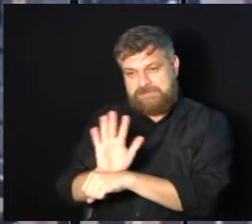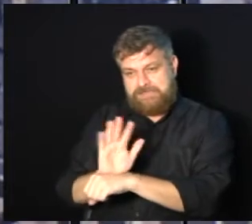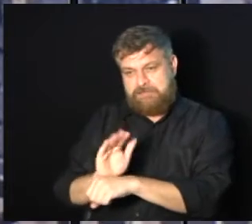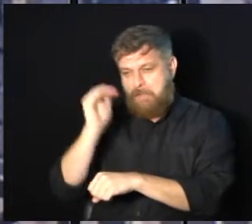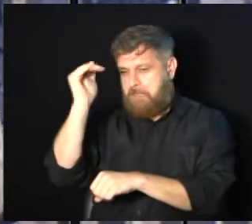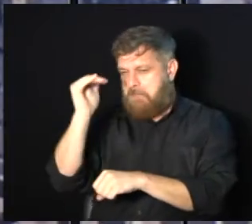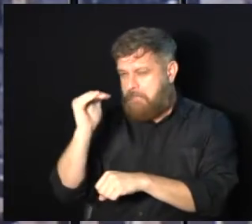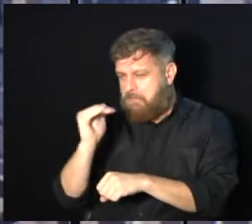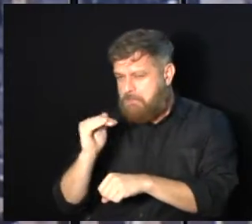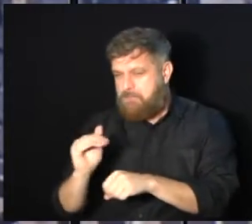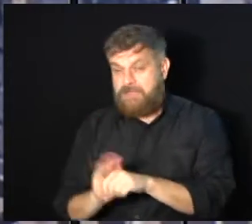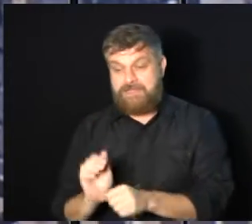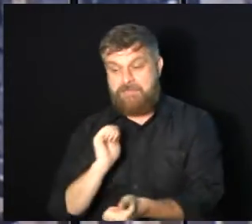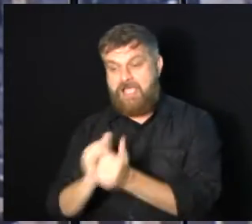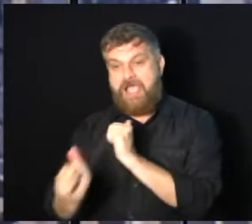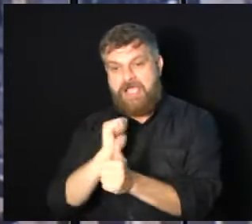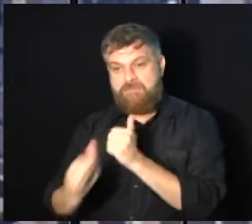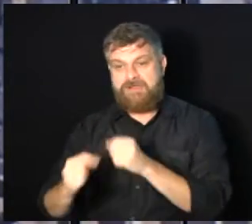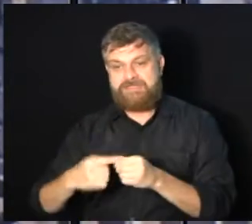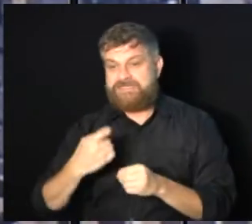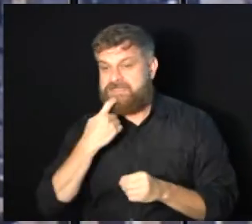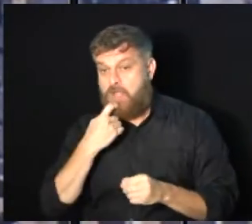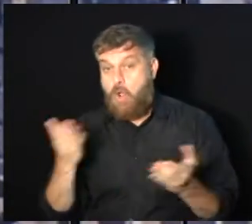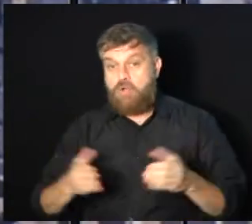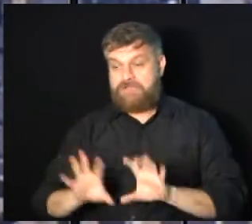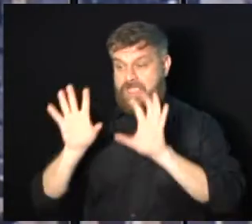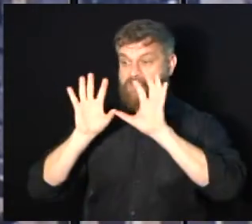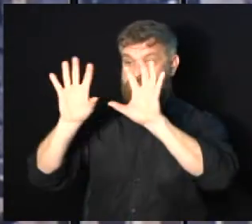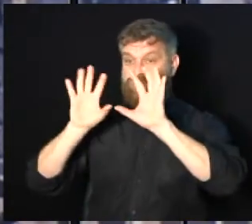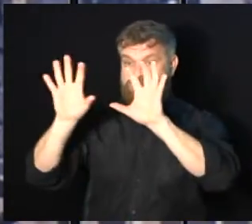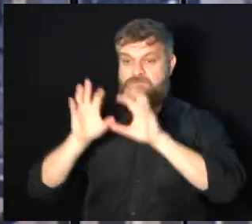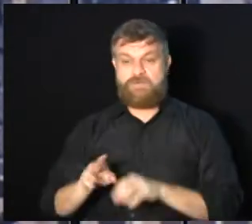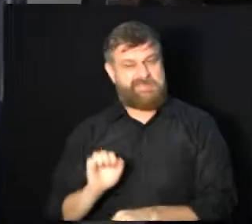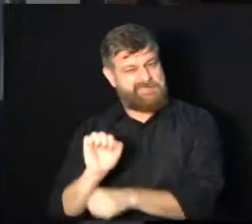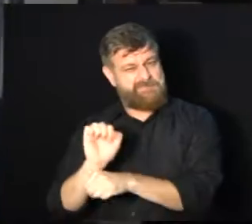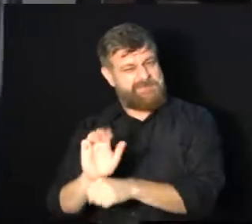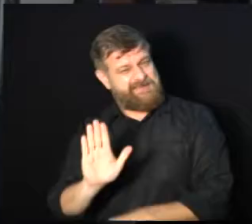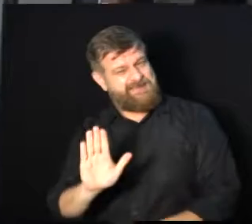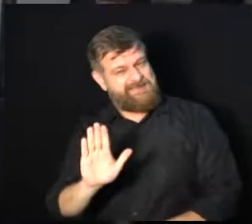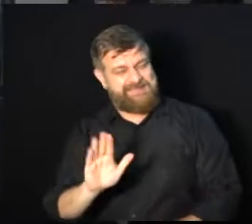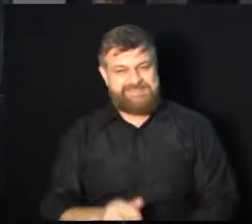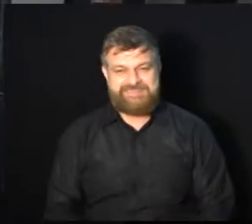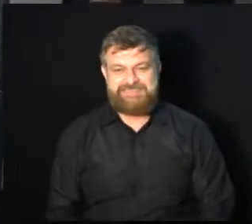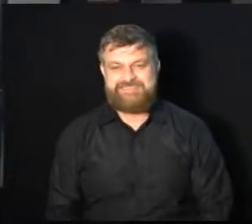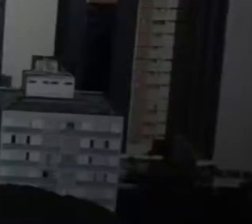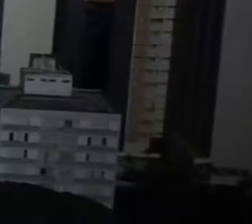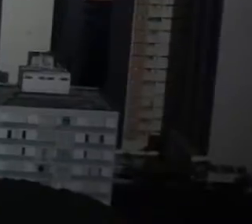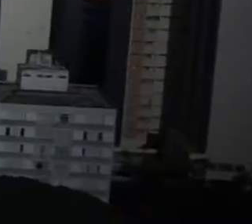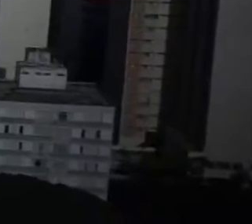estreias e o esporte da cidade. Hoje é dia de vôlei, Renata. Não saia daí.